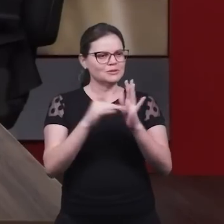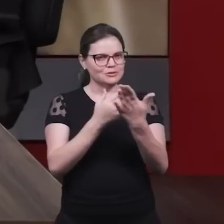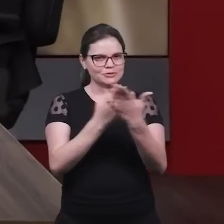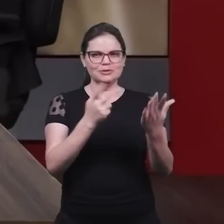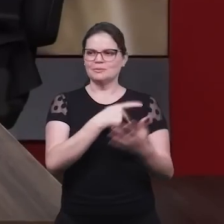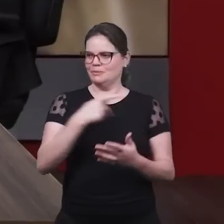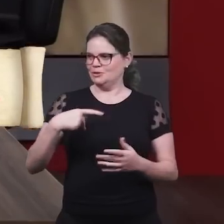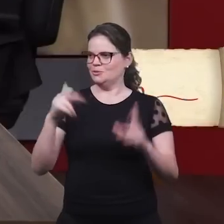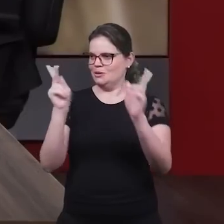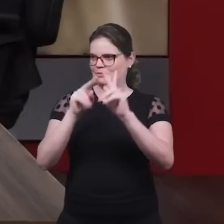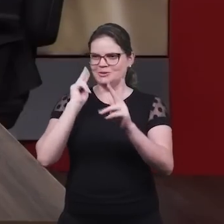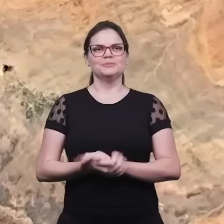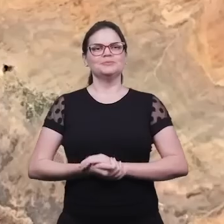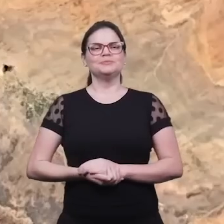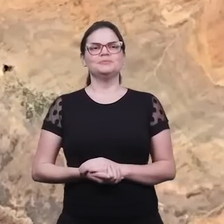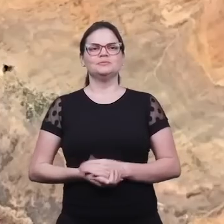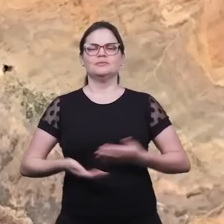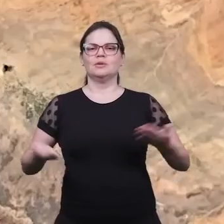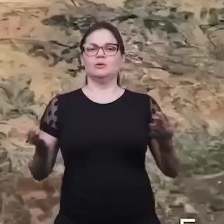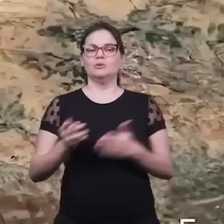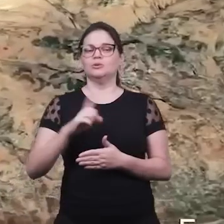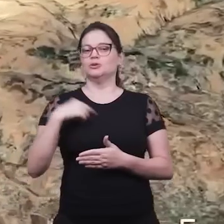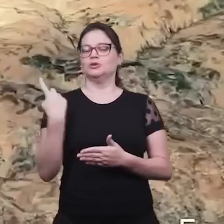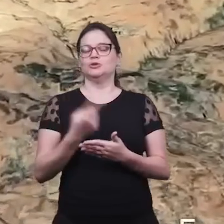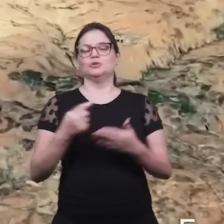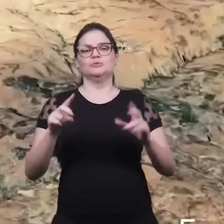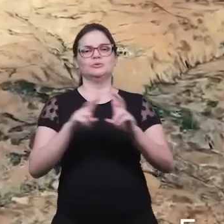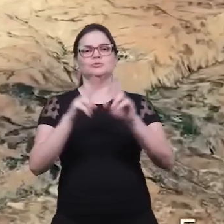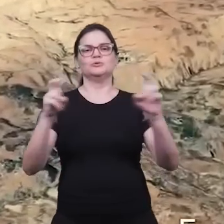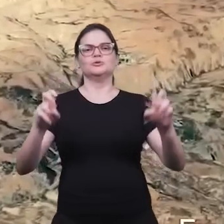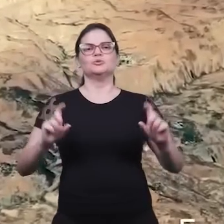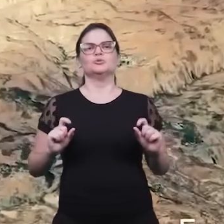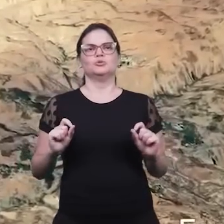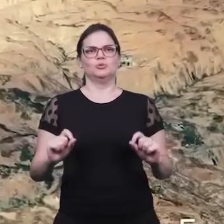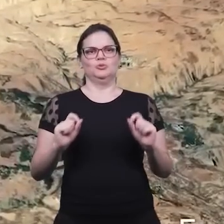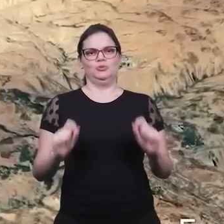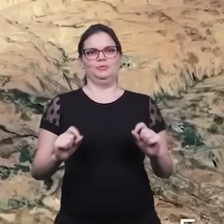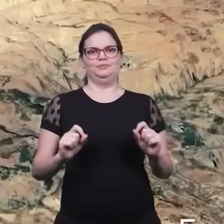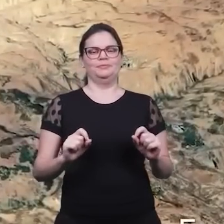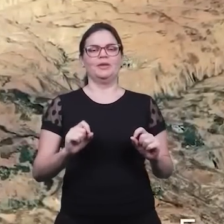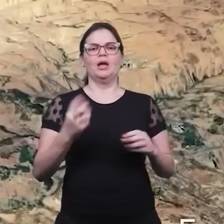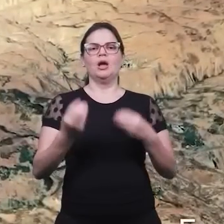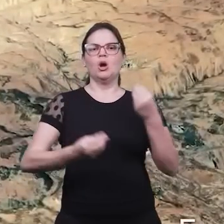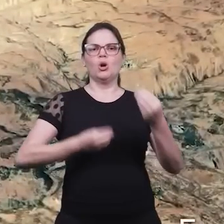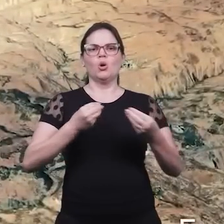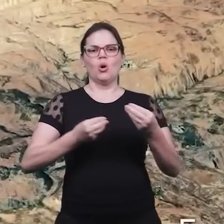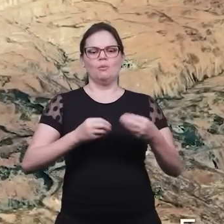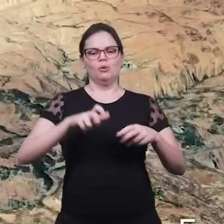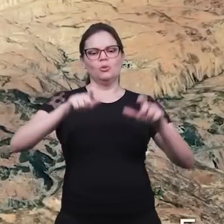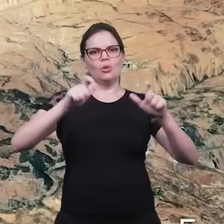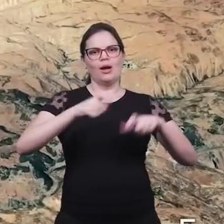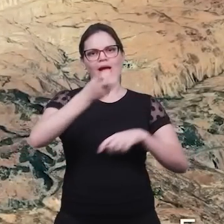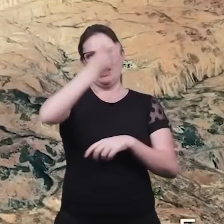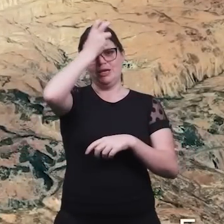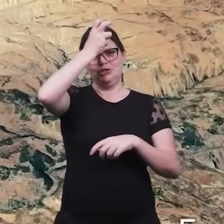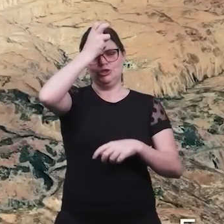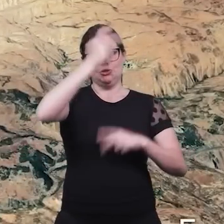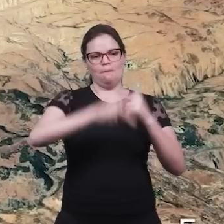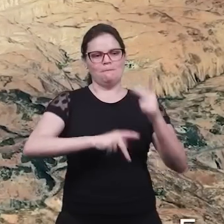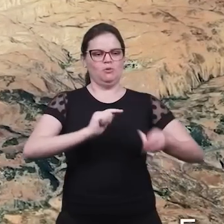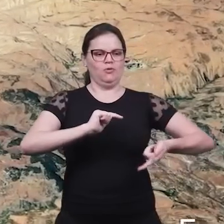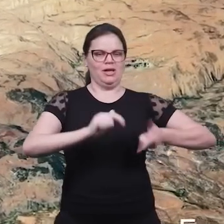pastor Luiz Eugênio, pode ser irmãos. Bom, nós vamos falar sobre a vida de Israel no Egito, a